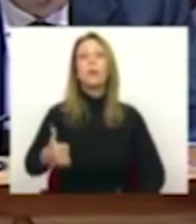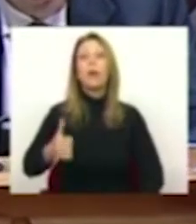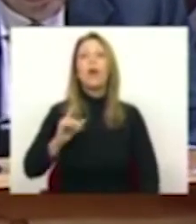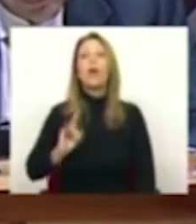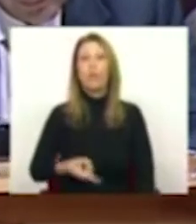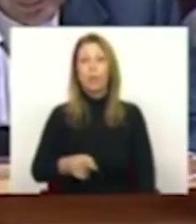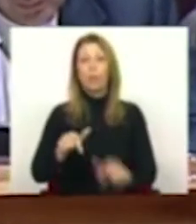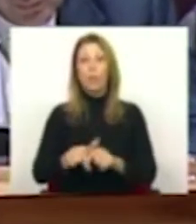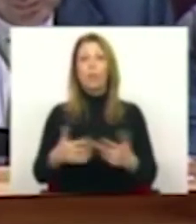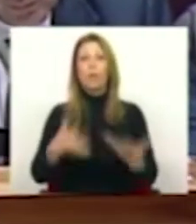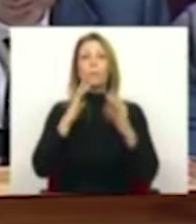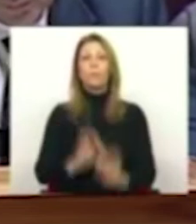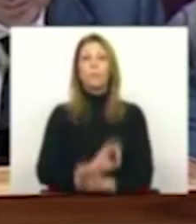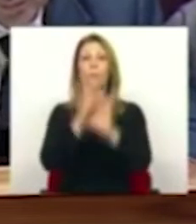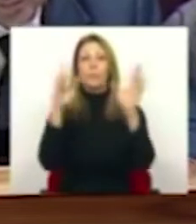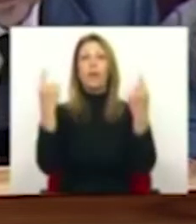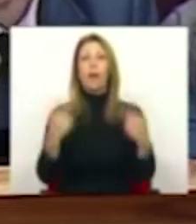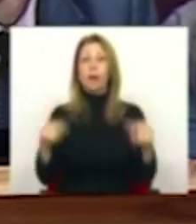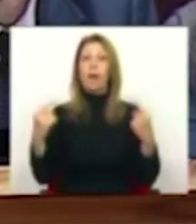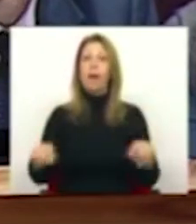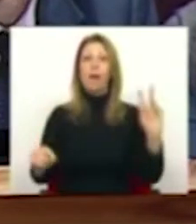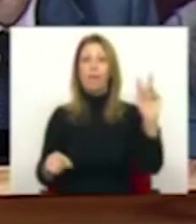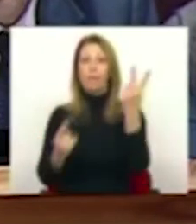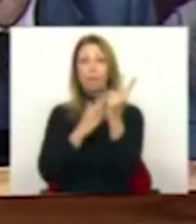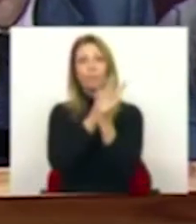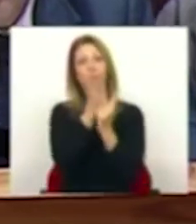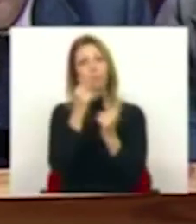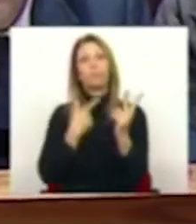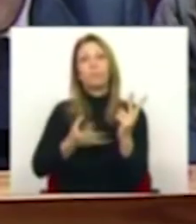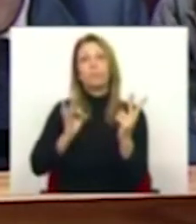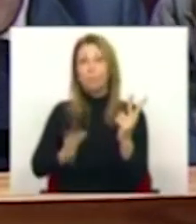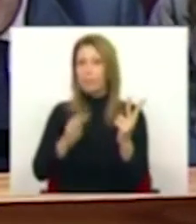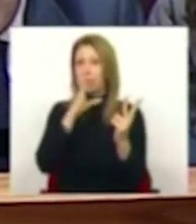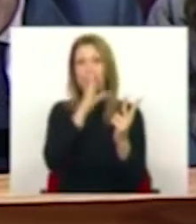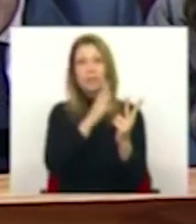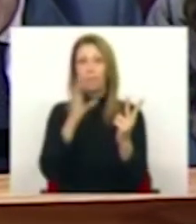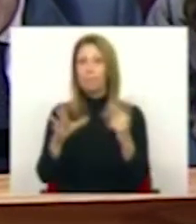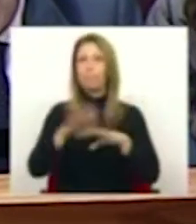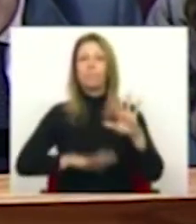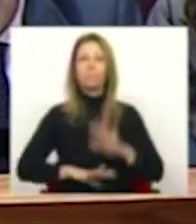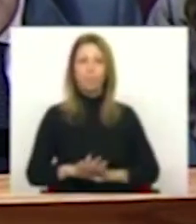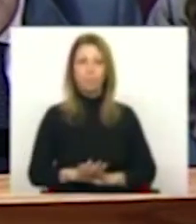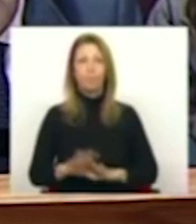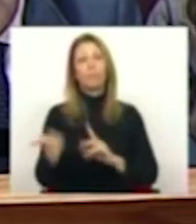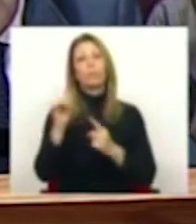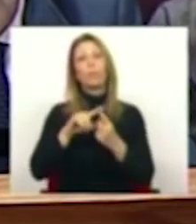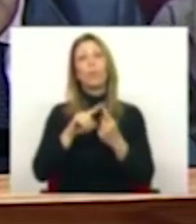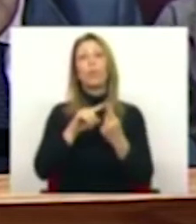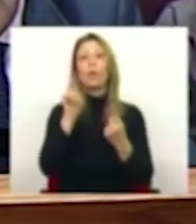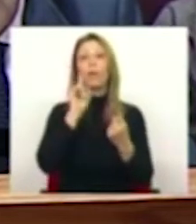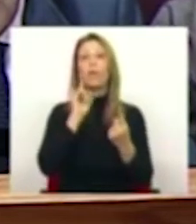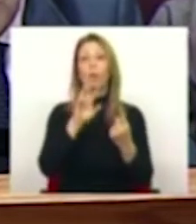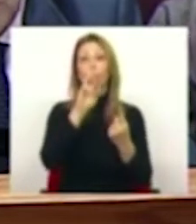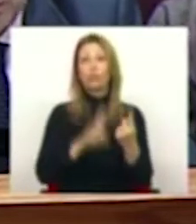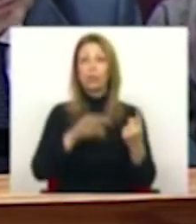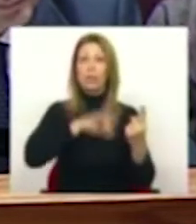Hoje é claro que há duas variáveis sobre as quais temos que agir. Por um lado, no montante dos rendimentos e, por outro